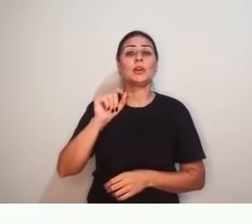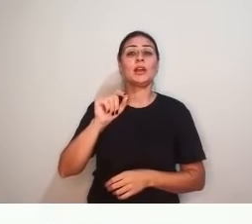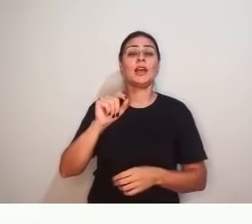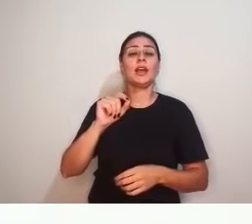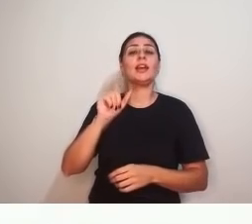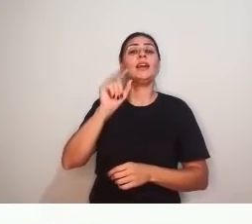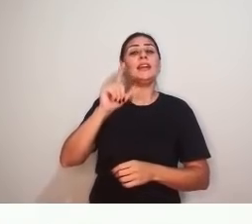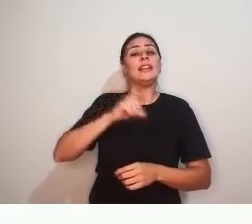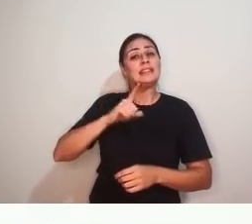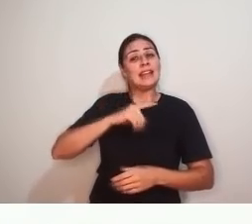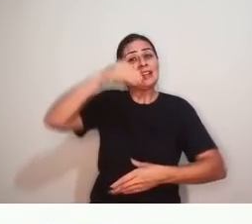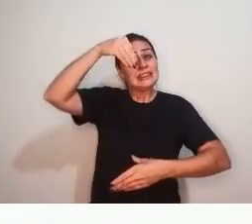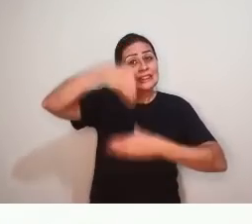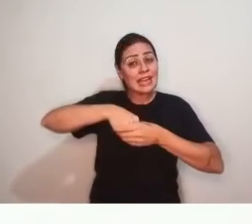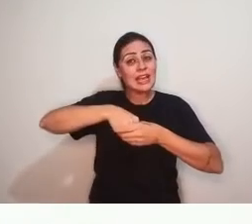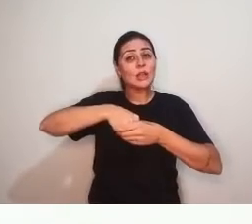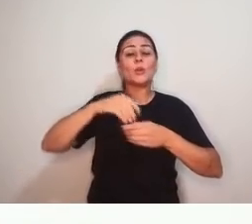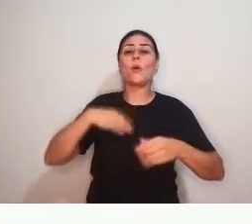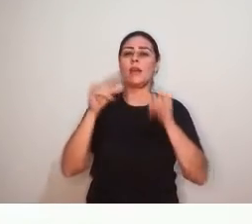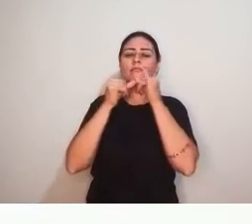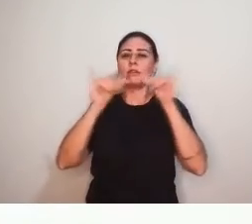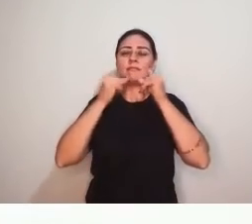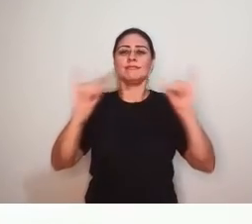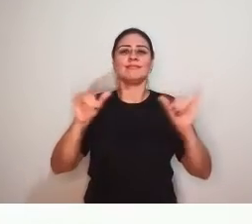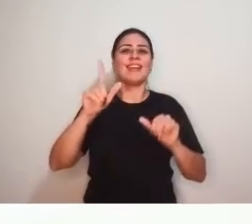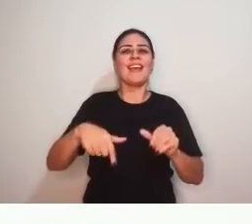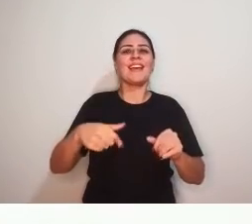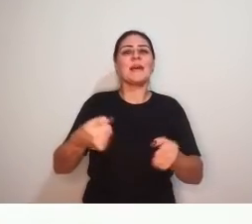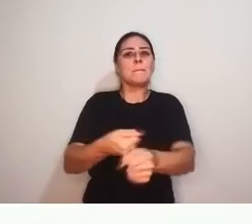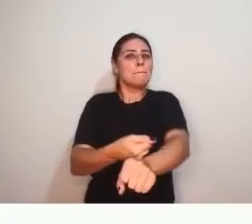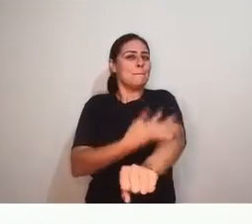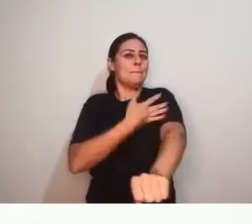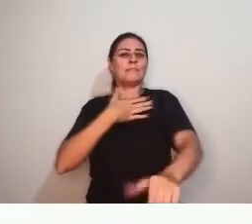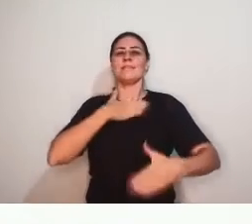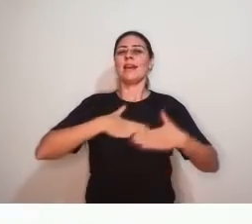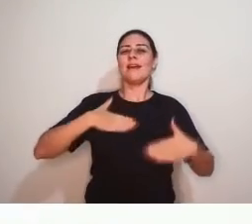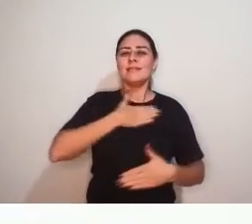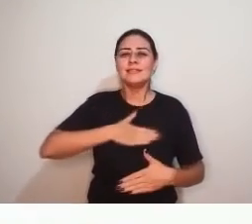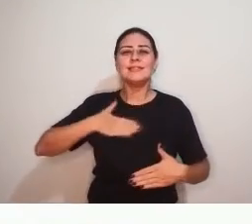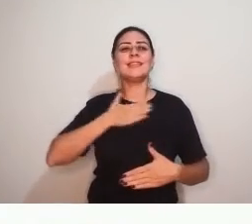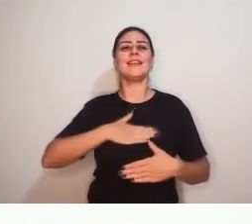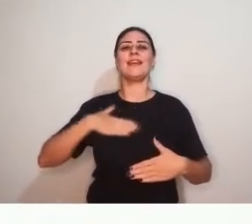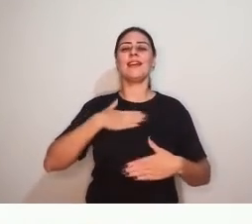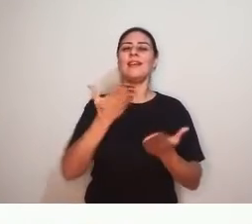a dopamina, a noradrenalina, a acetilcolina e a serotonina, que são hormônios que favorecem, porque são hormônios do prazer, do bem-estar, né,